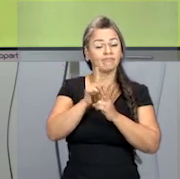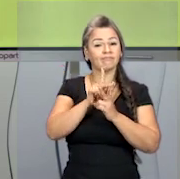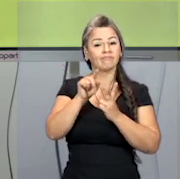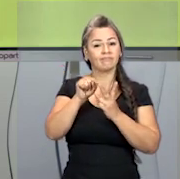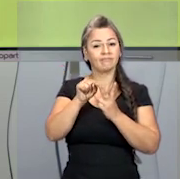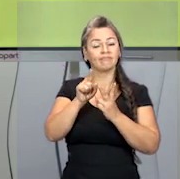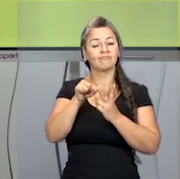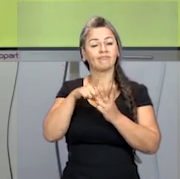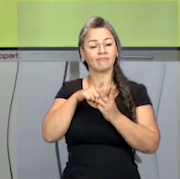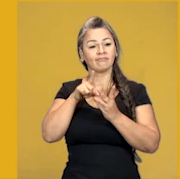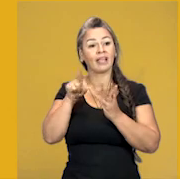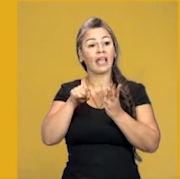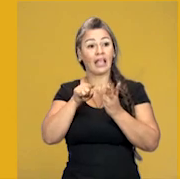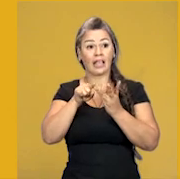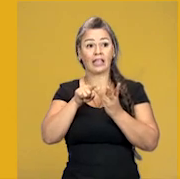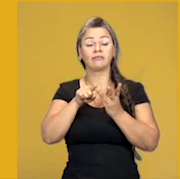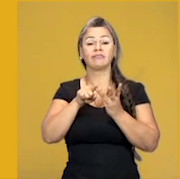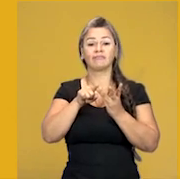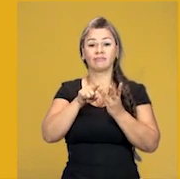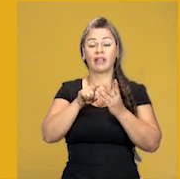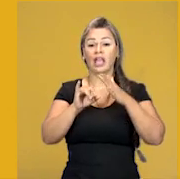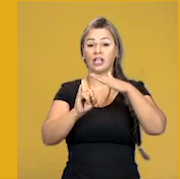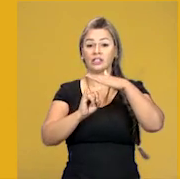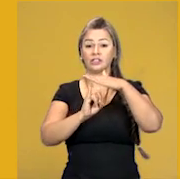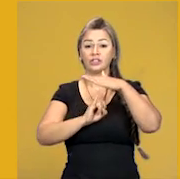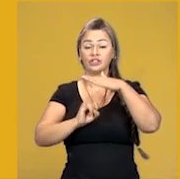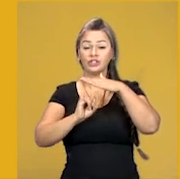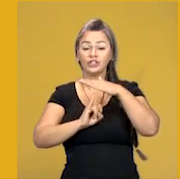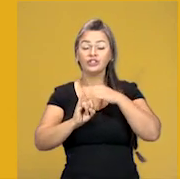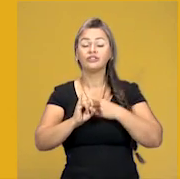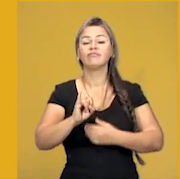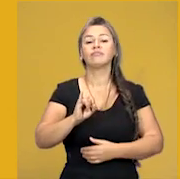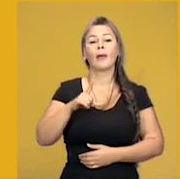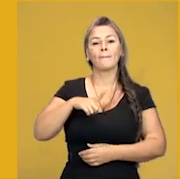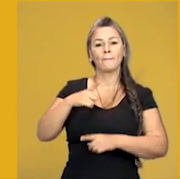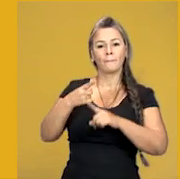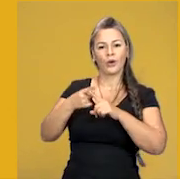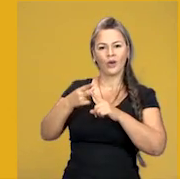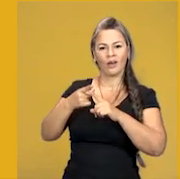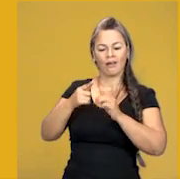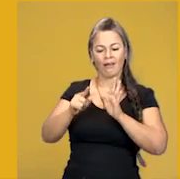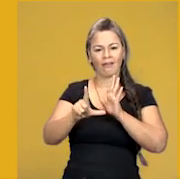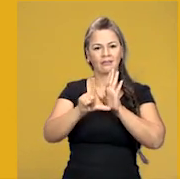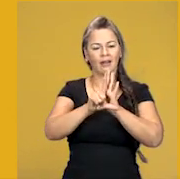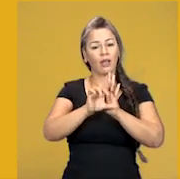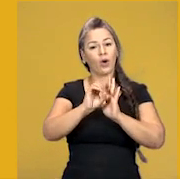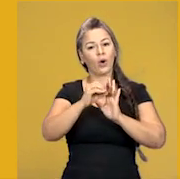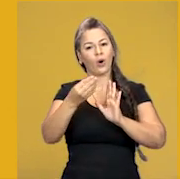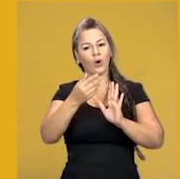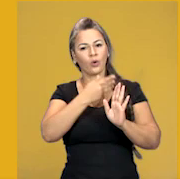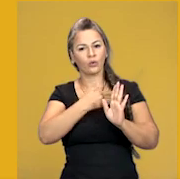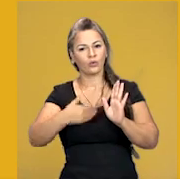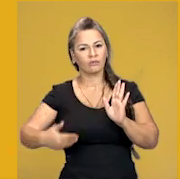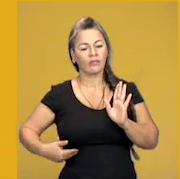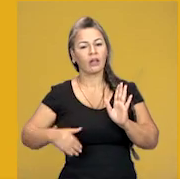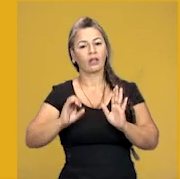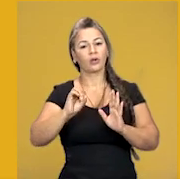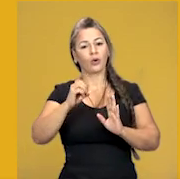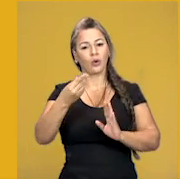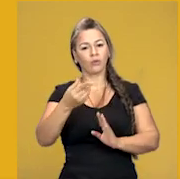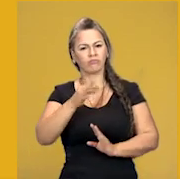O institucional, porque as leis penais e as organizações do Estado responsáveis pela segurança pública, polícia, justiça,